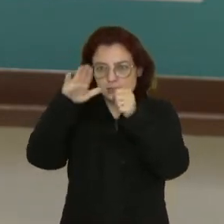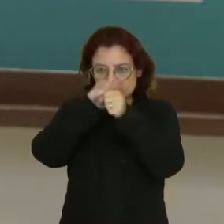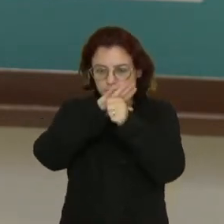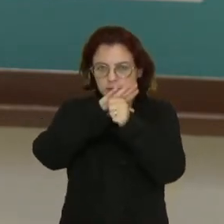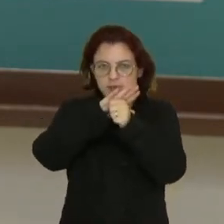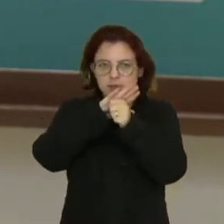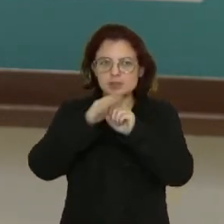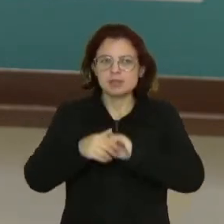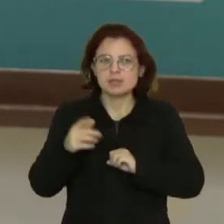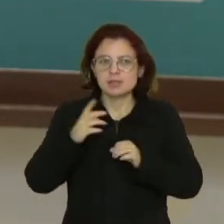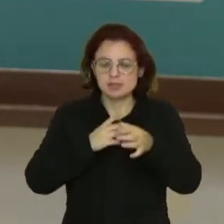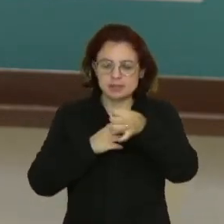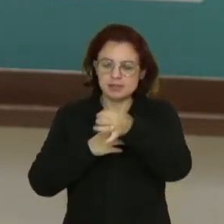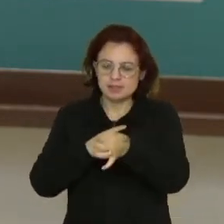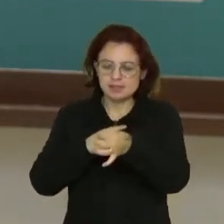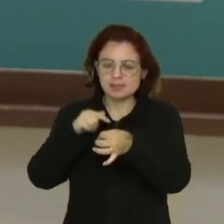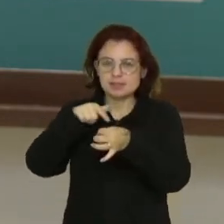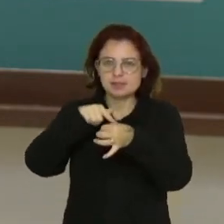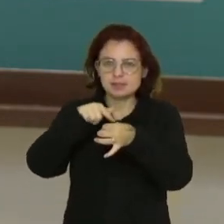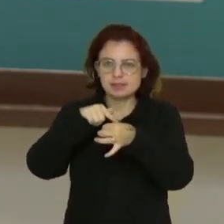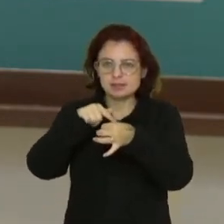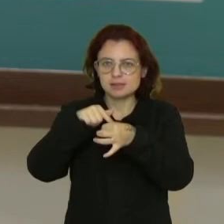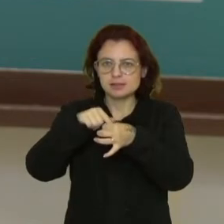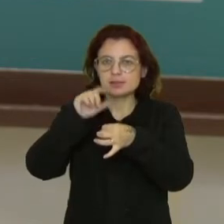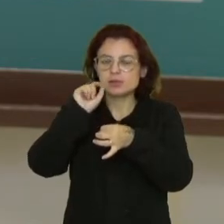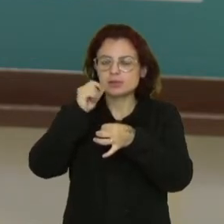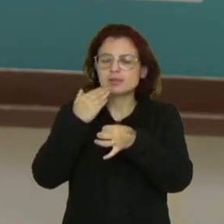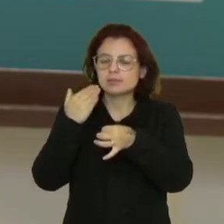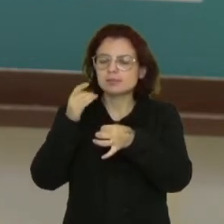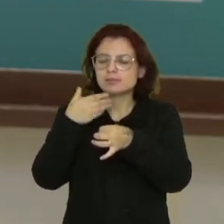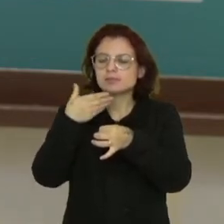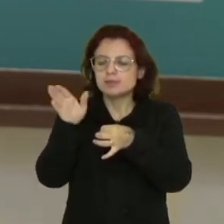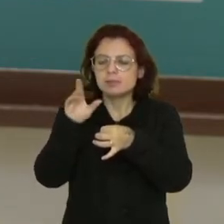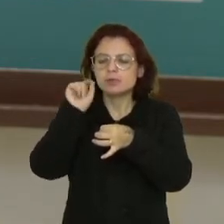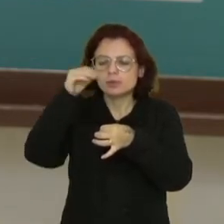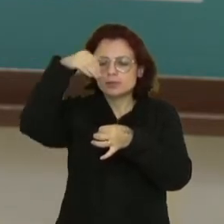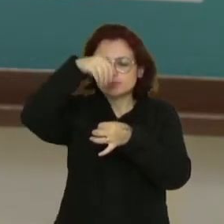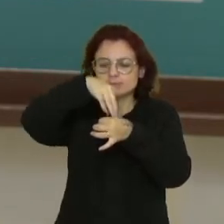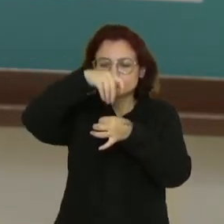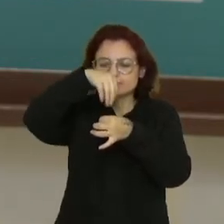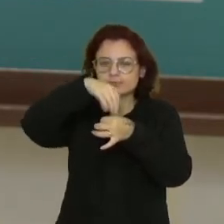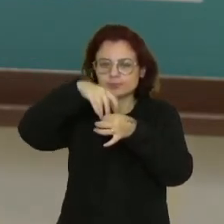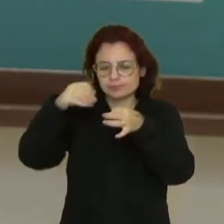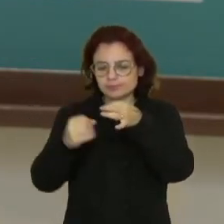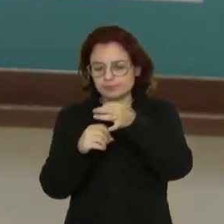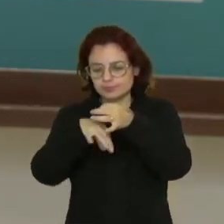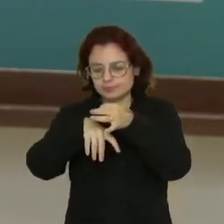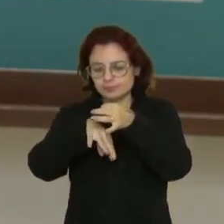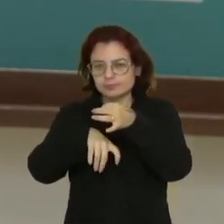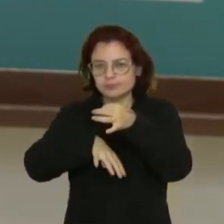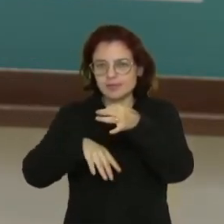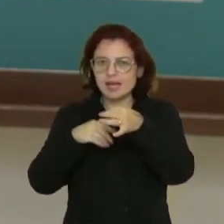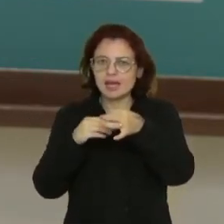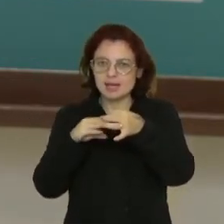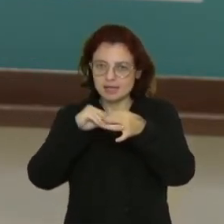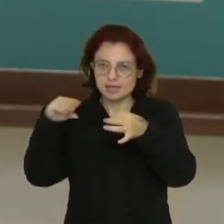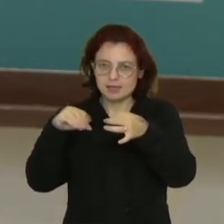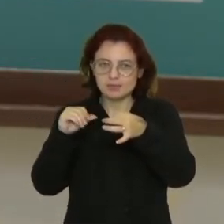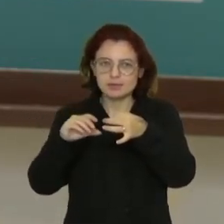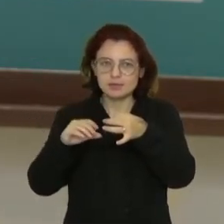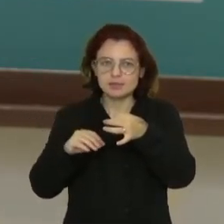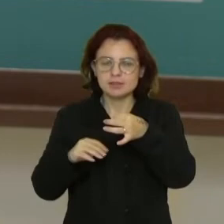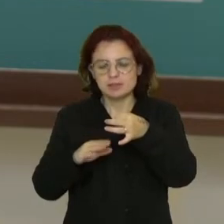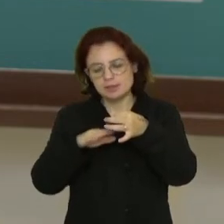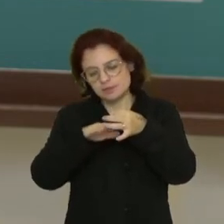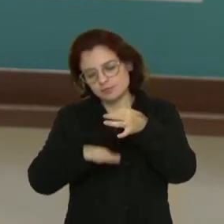unida por um ponto Zinho aqui e permite a passagem da areia e s t u aí